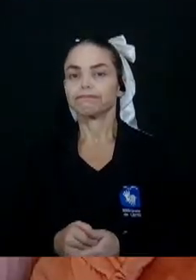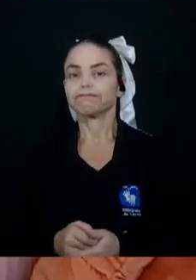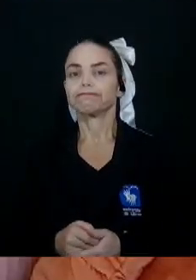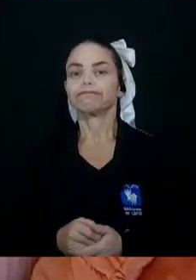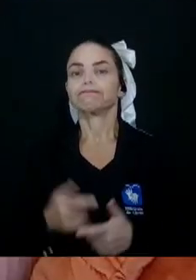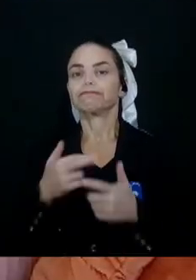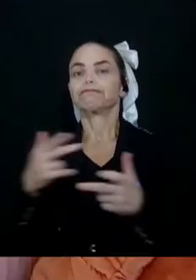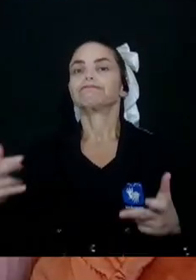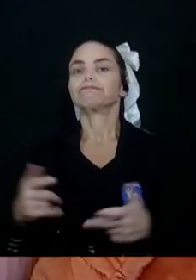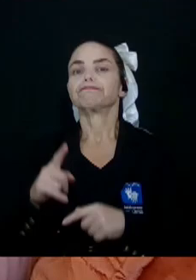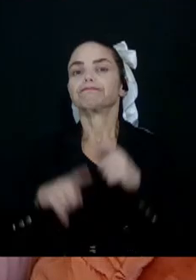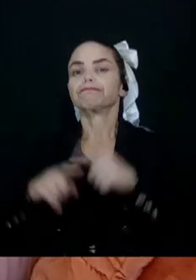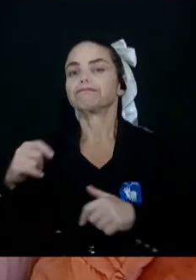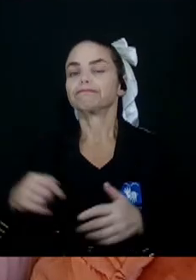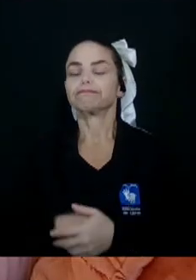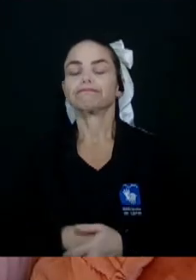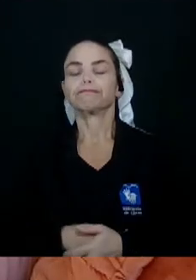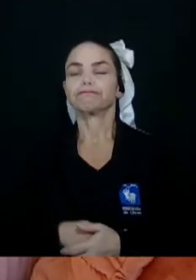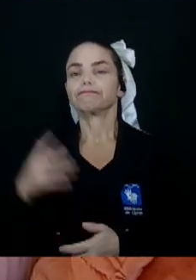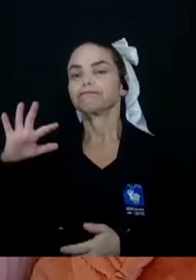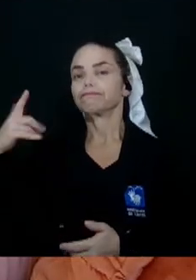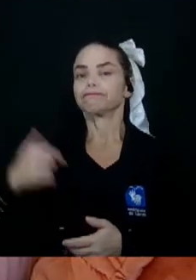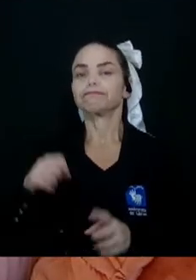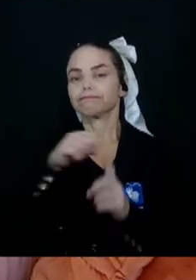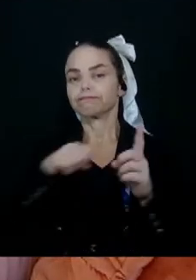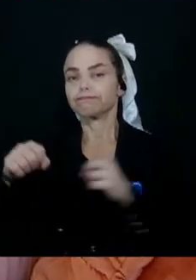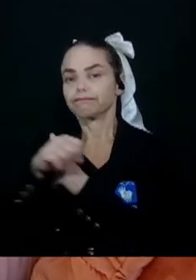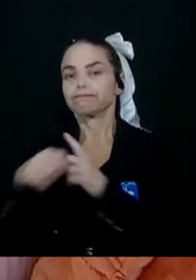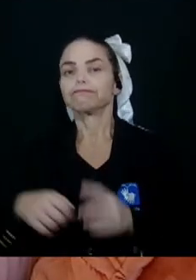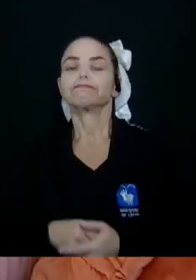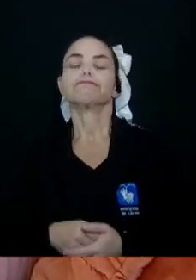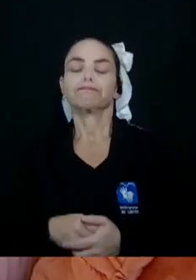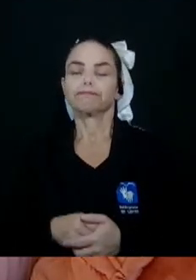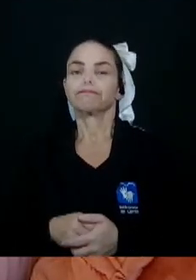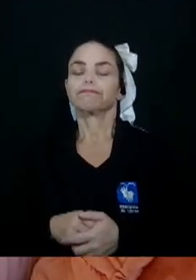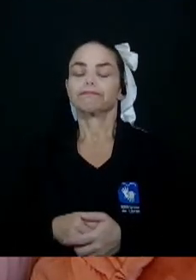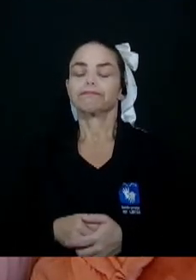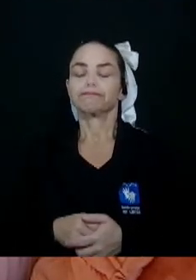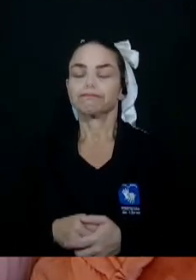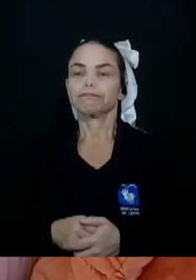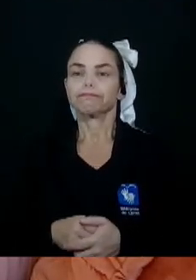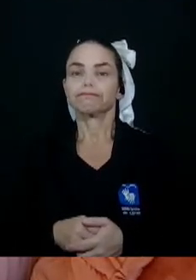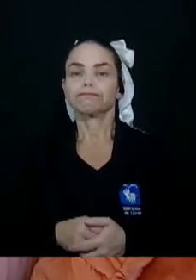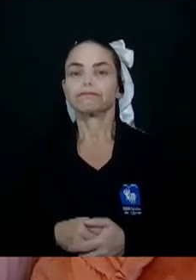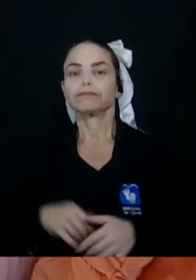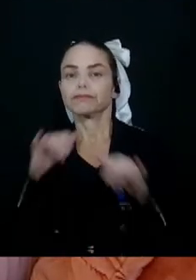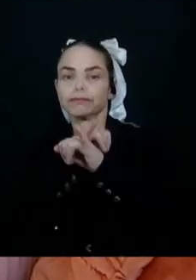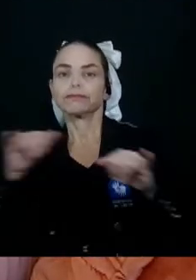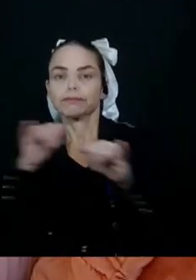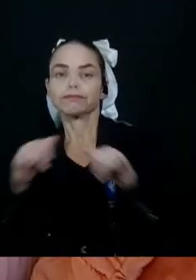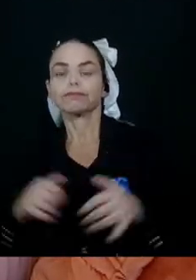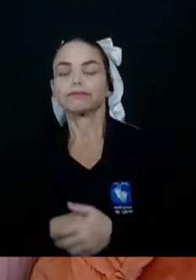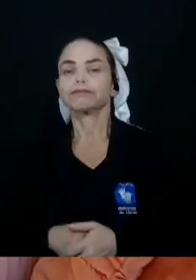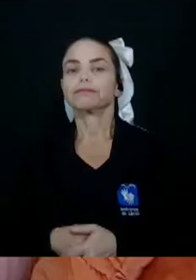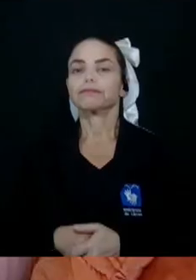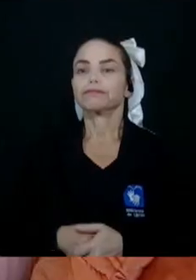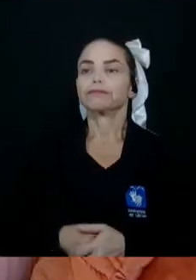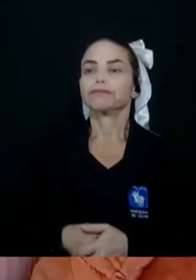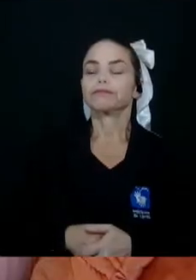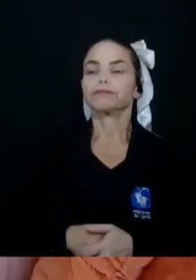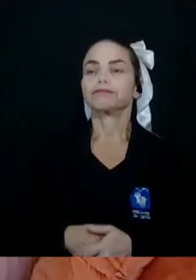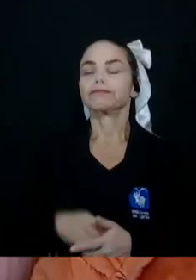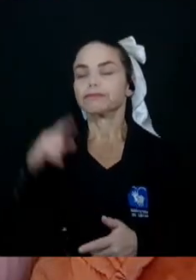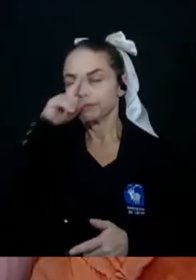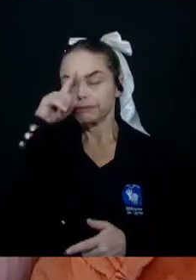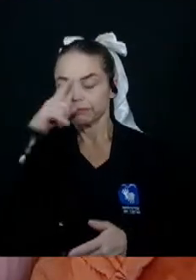como essa surgem na sociedade, há sempre boatos que aparecem por aí. Traz algum risco de privacidade